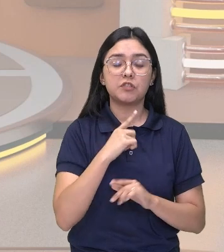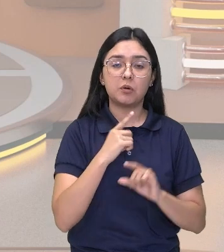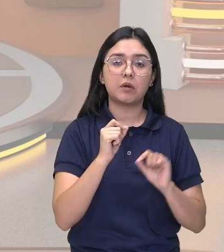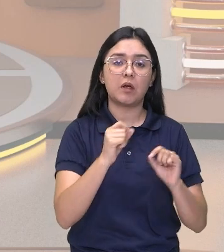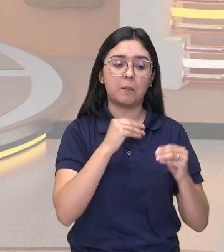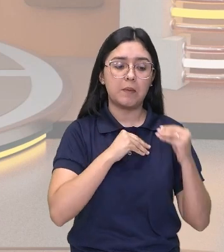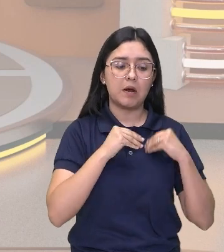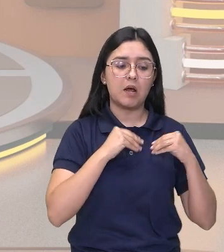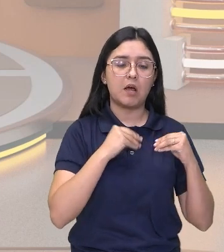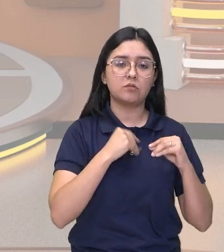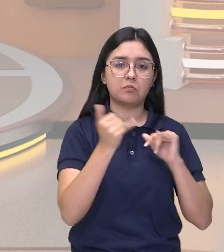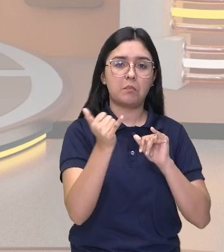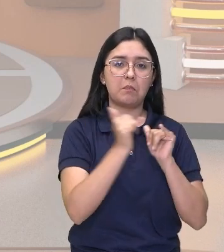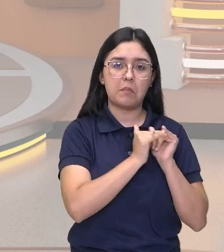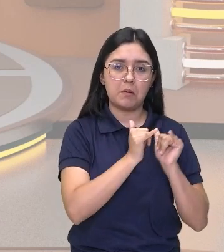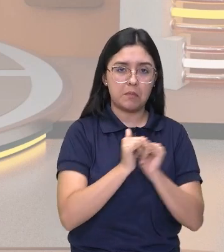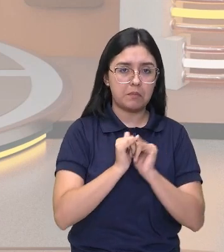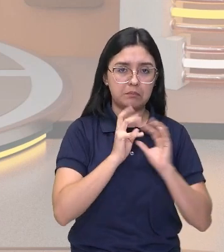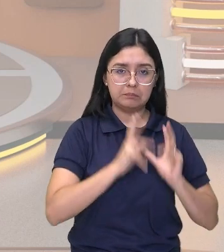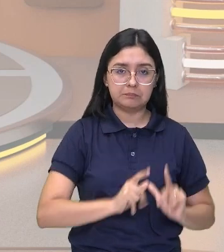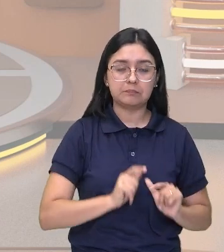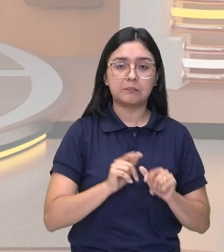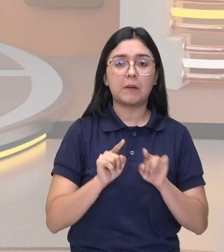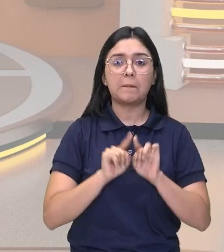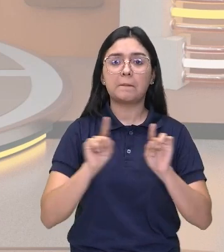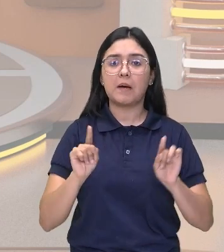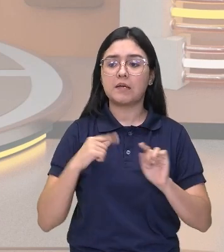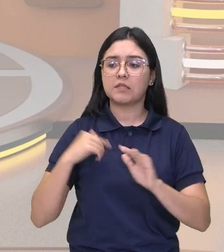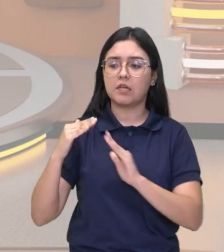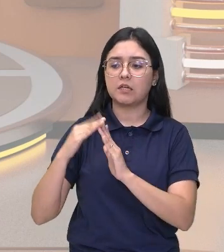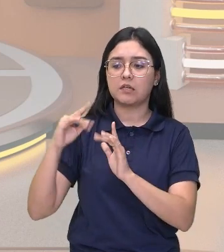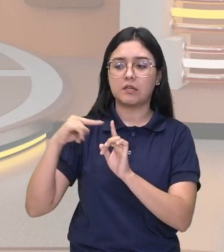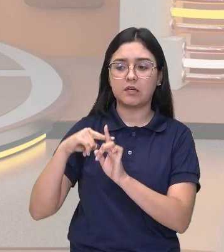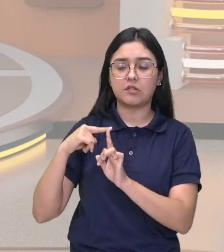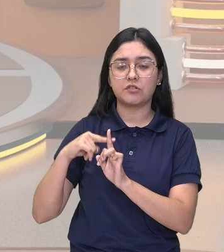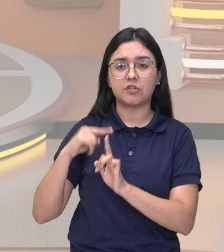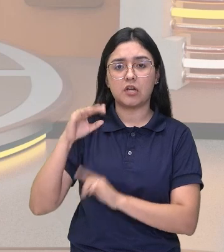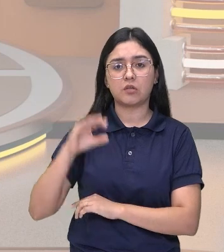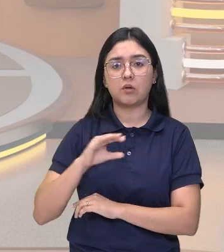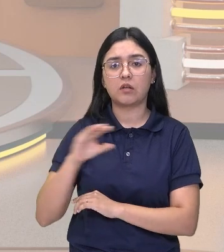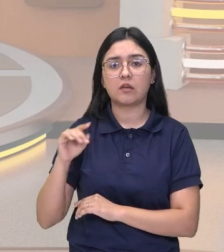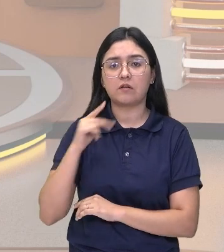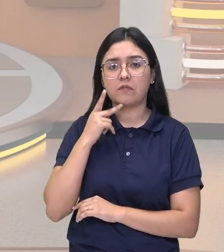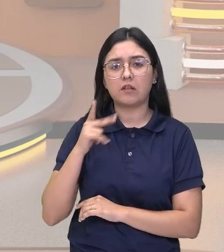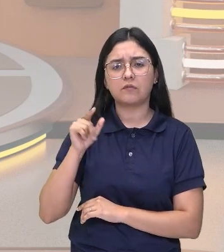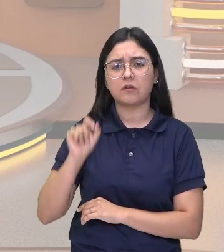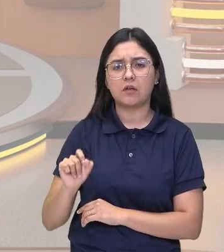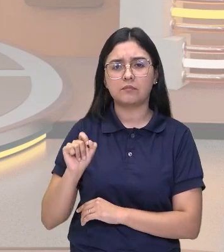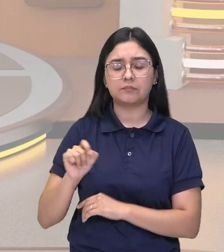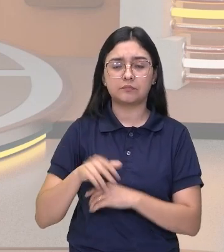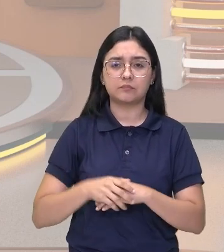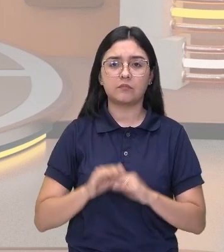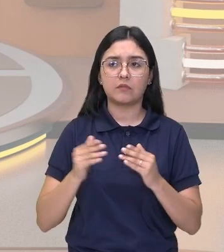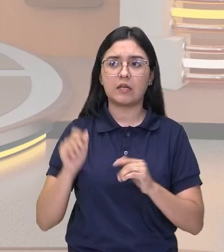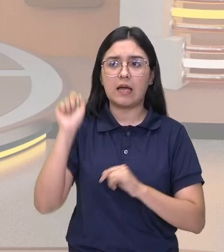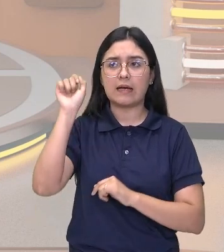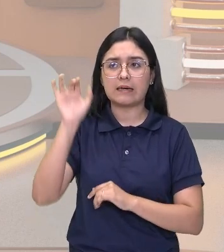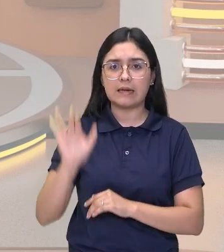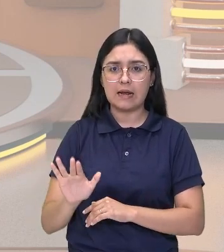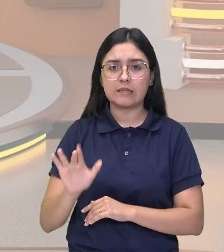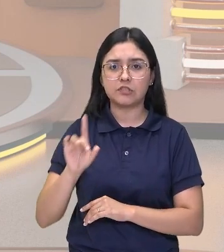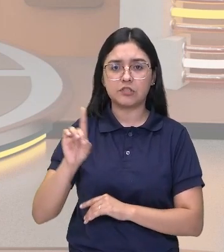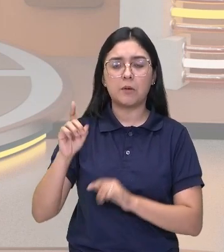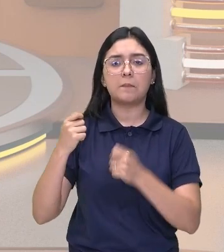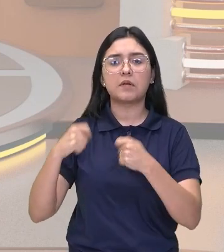pecados perdoados. E já a Igreja Católica dizia que além, obviamente, da graça de Deus, você também